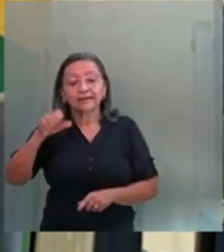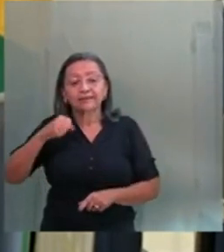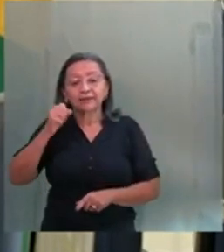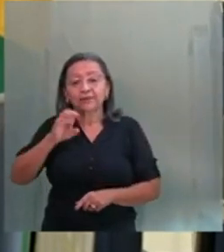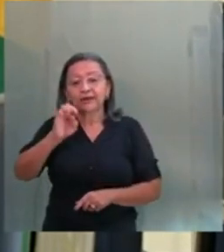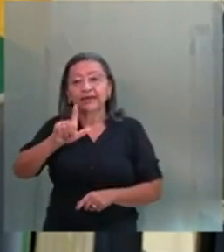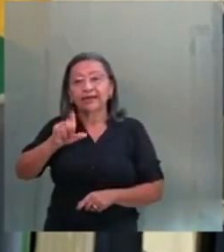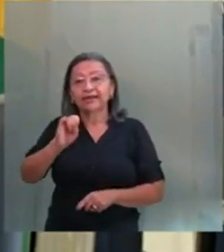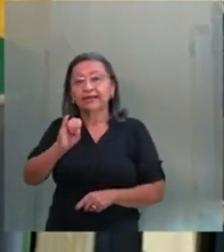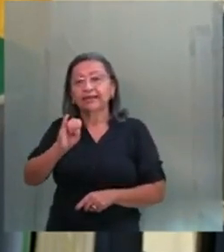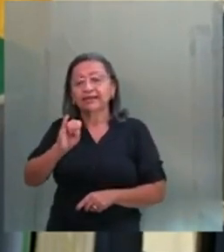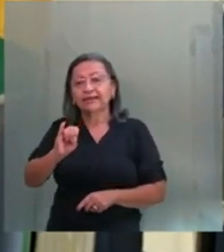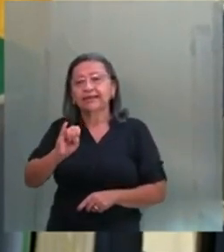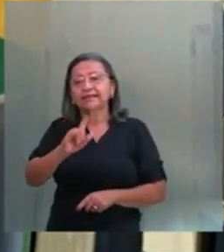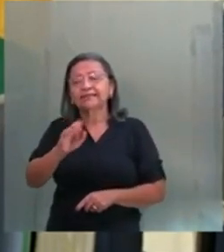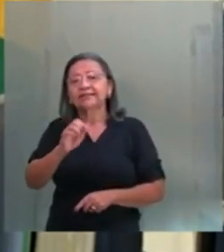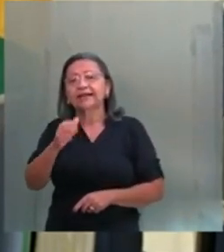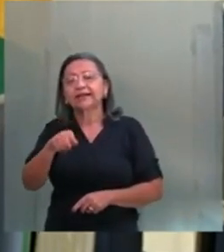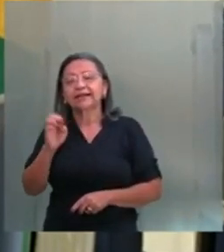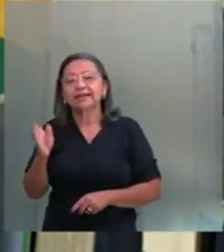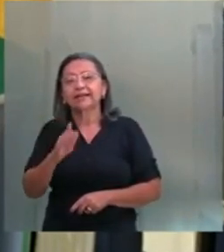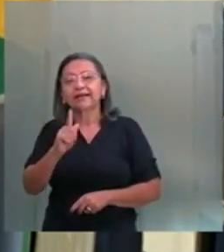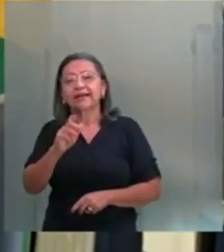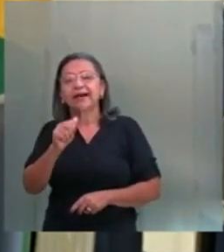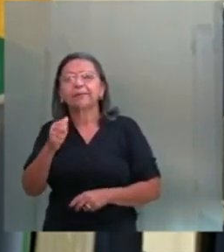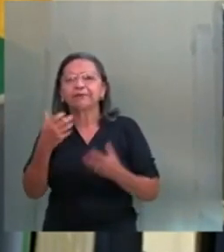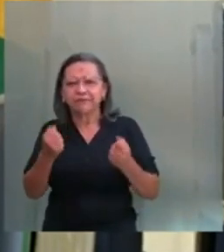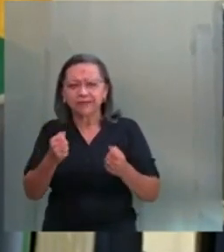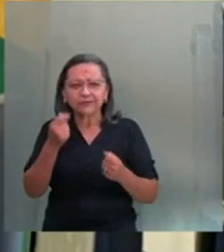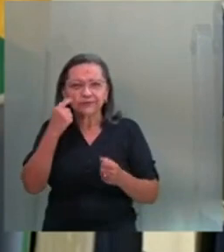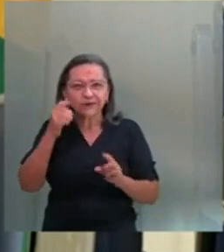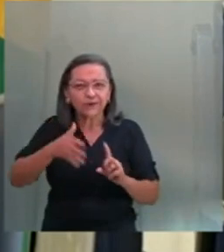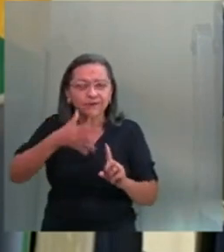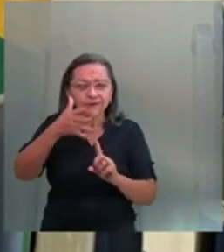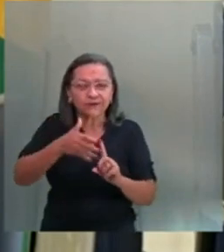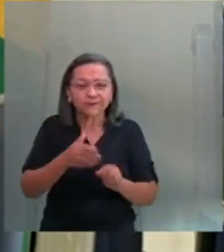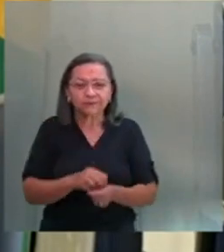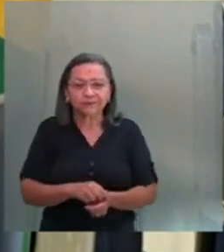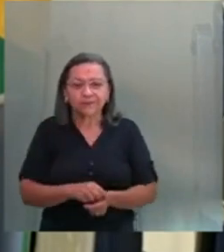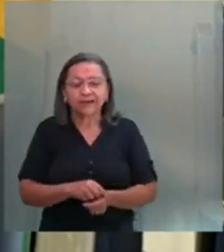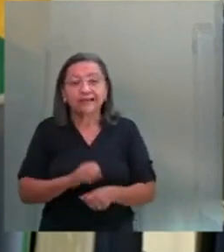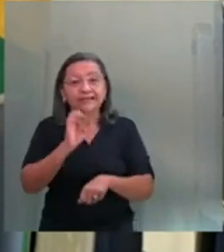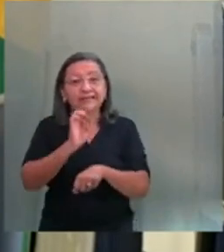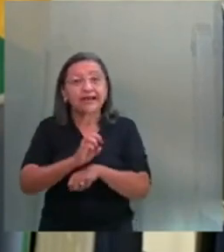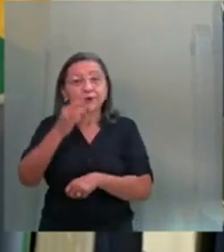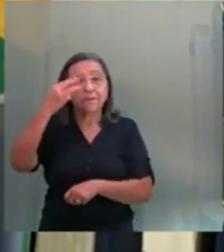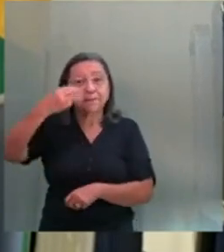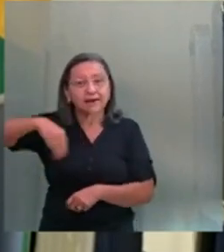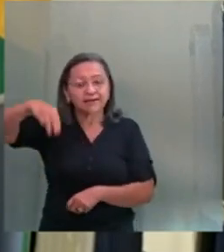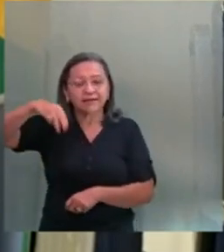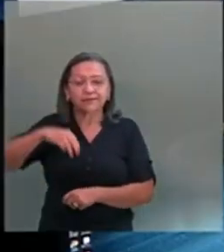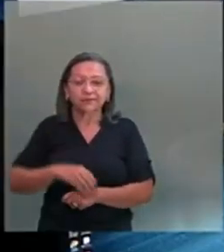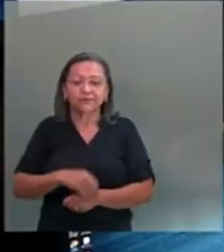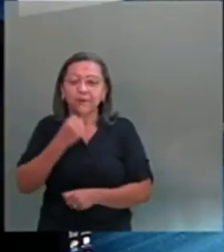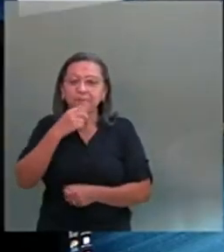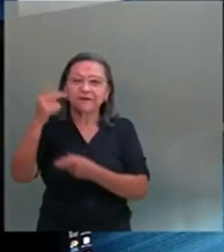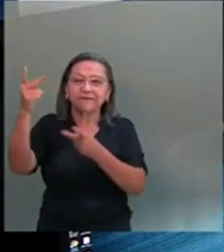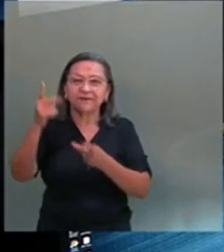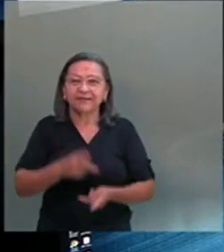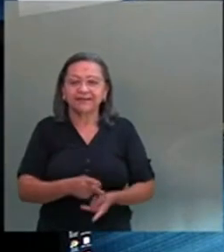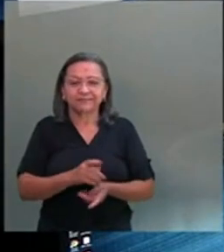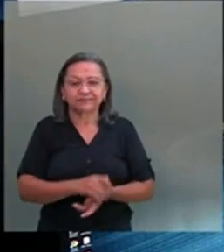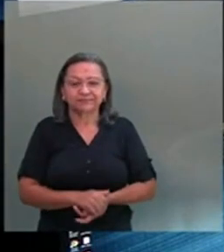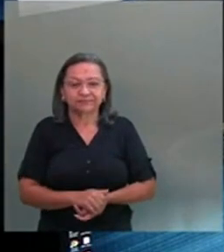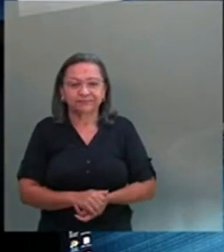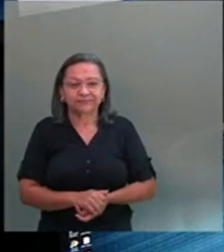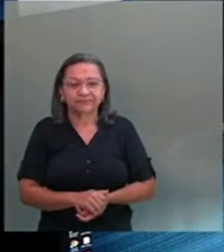Então, antes do encerramento, vamos ouvir a nossa senadora pelo Maranhão. Bem-vinda, Elisiane.